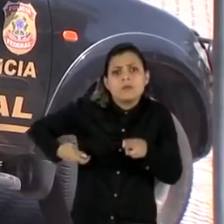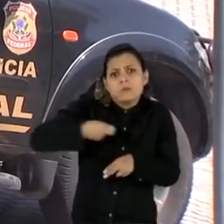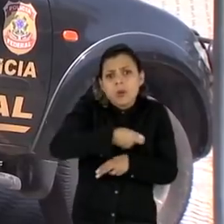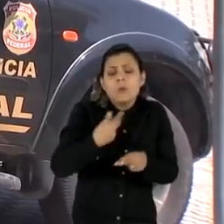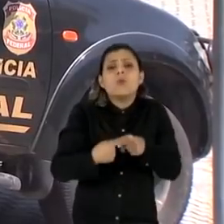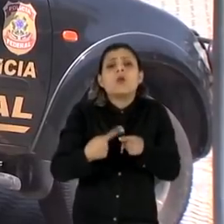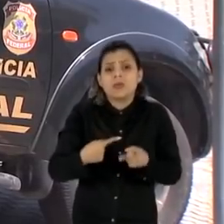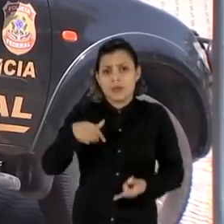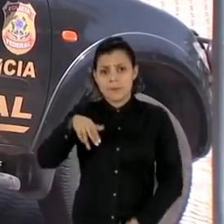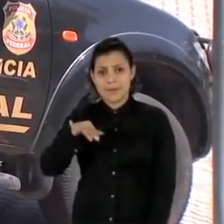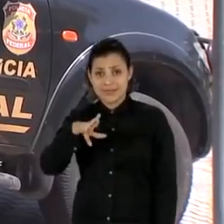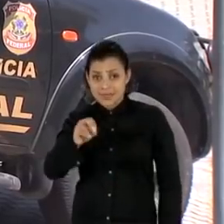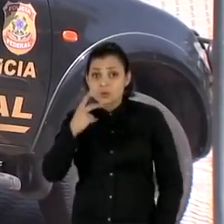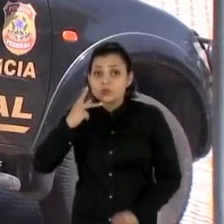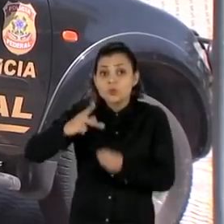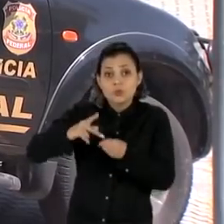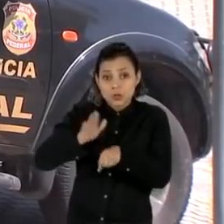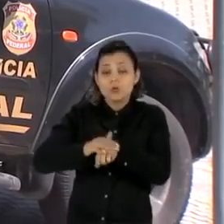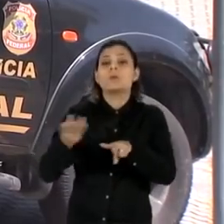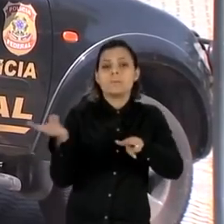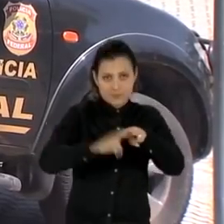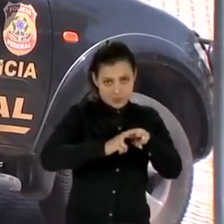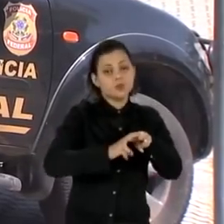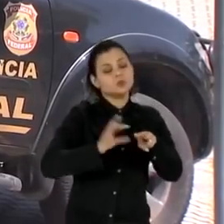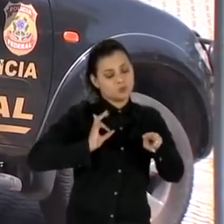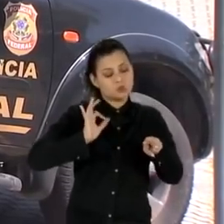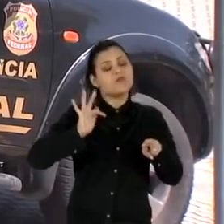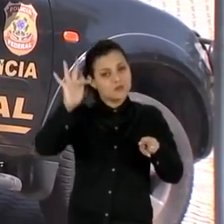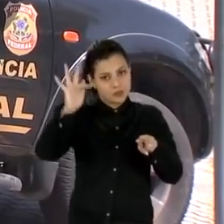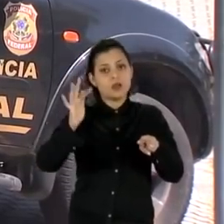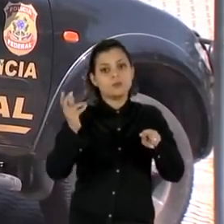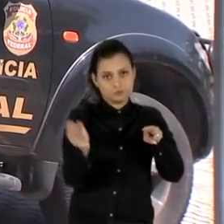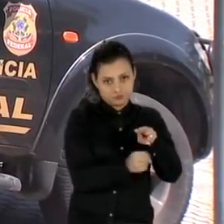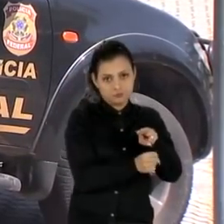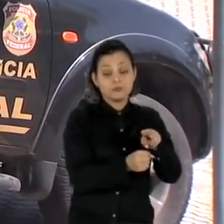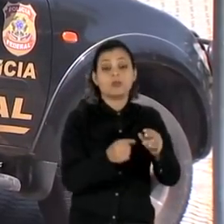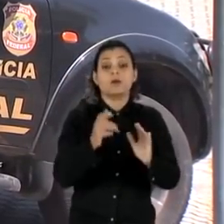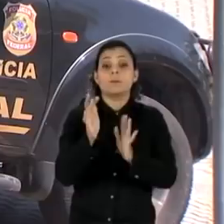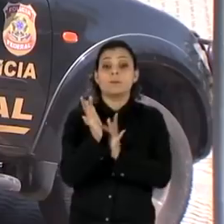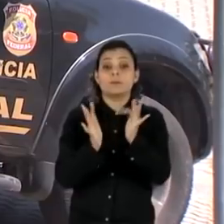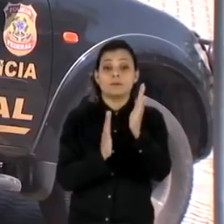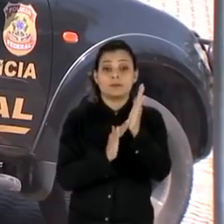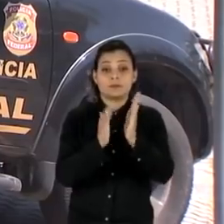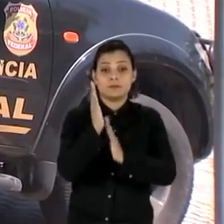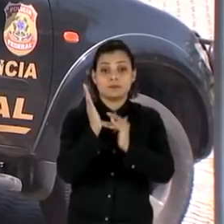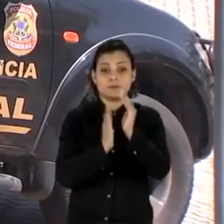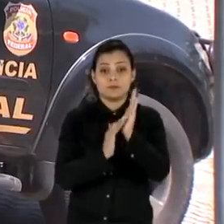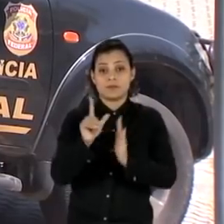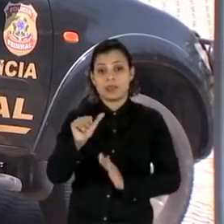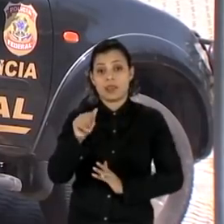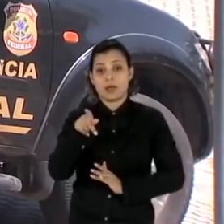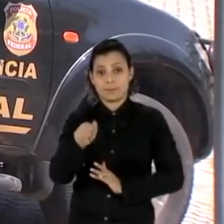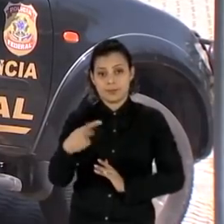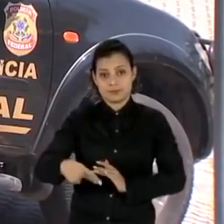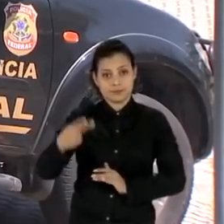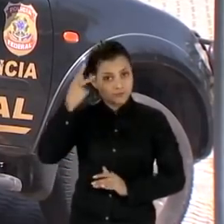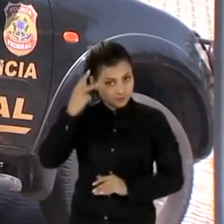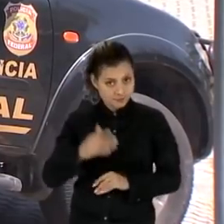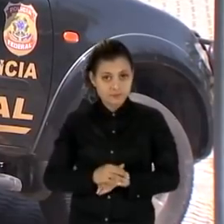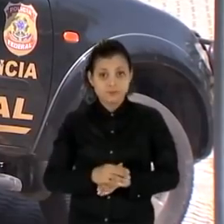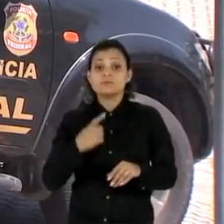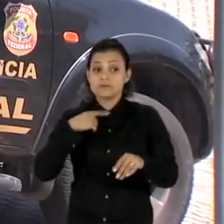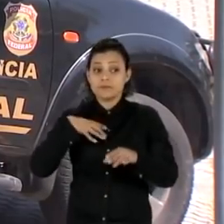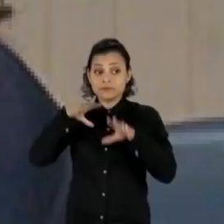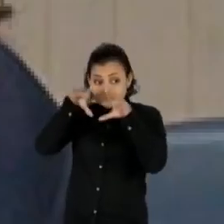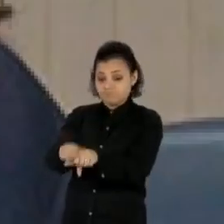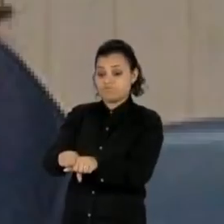da fazenda matheus carneiro assunção continua detido aqui na sede da polícia federal no bairro da lapa zona oeste de são paulo ele foi preso em flagrante por